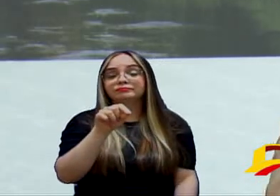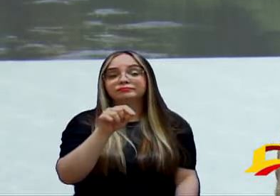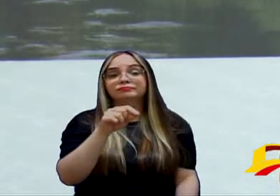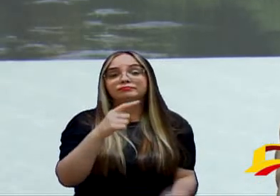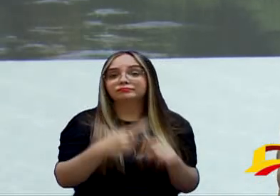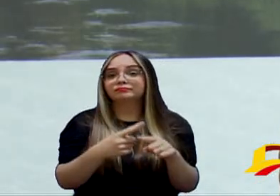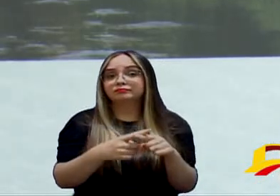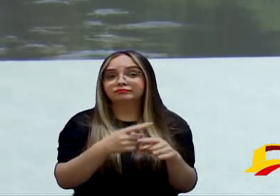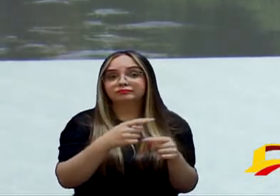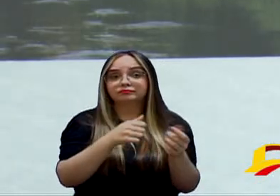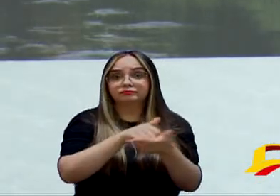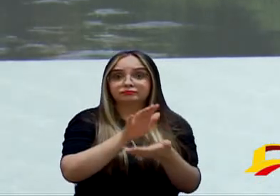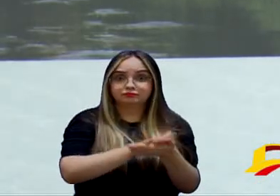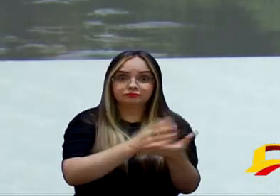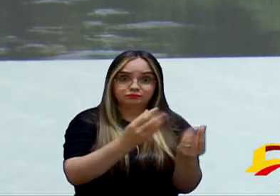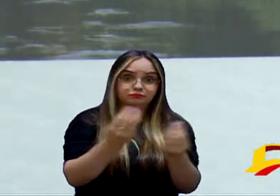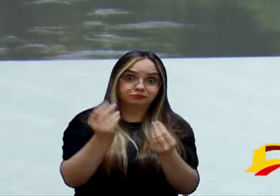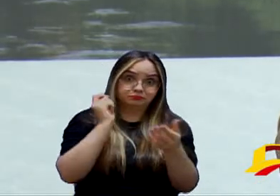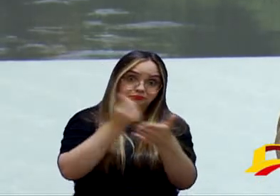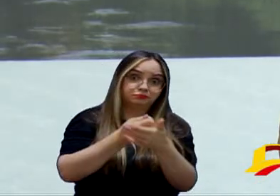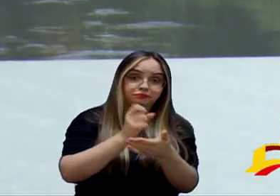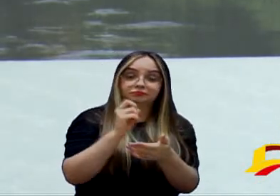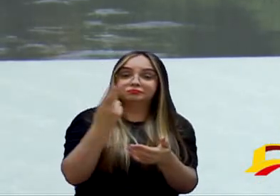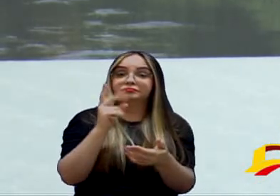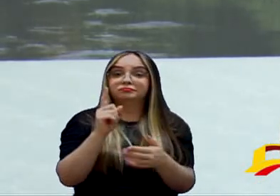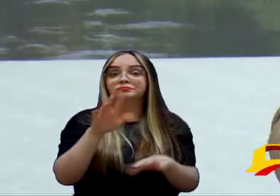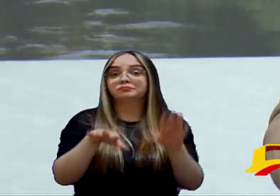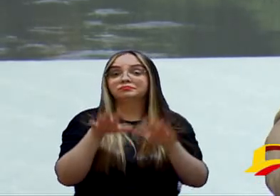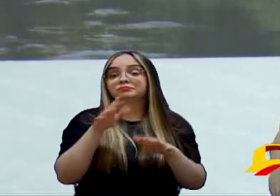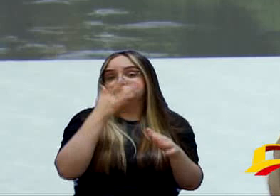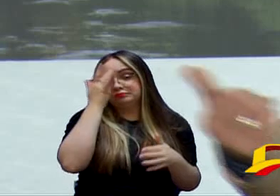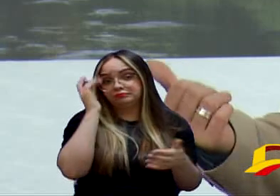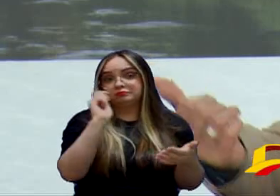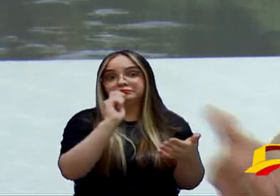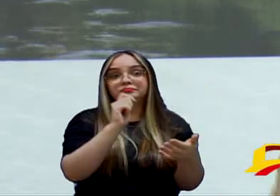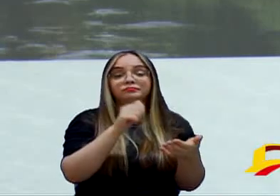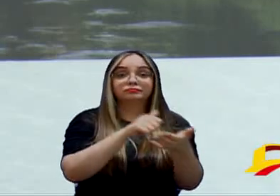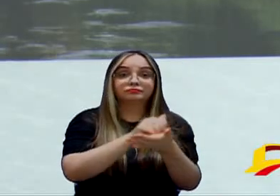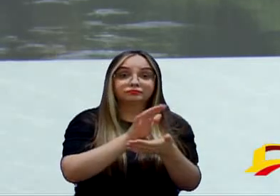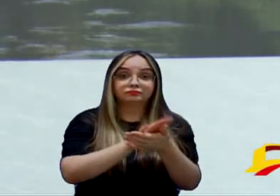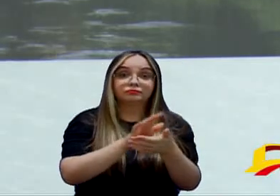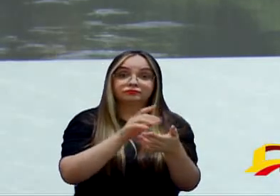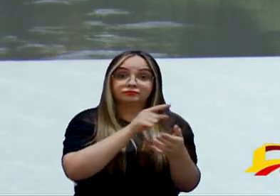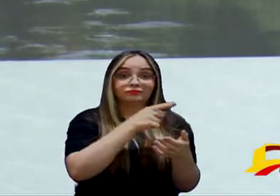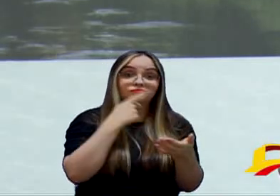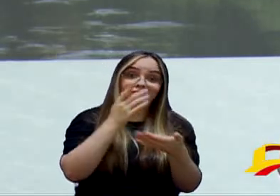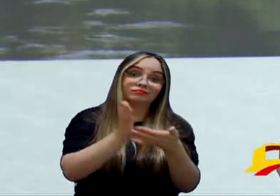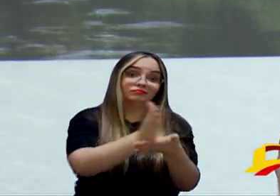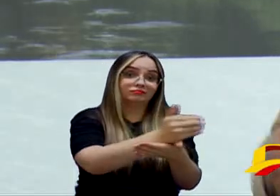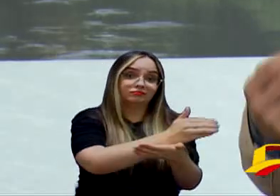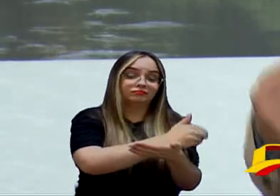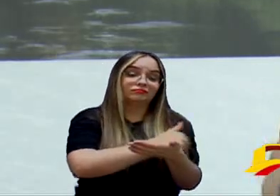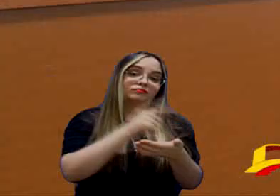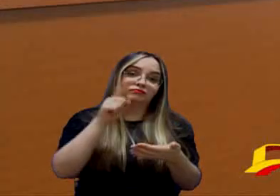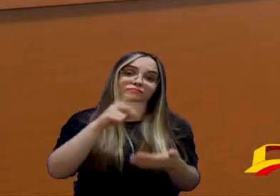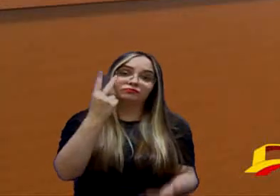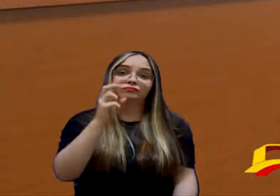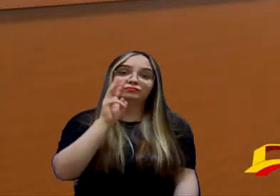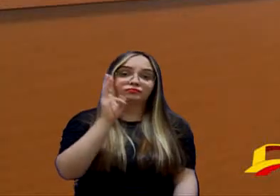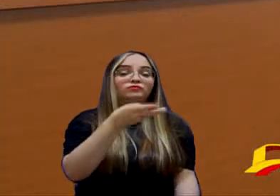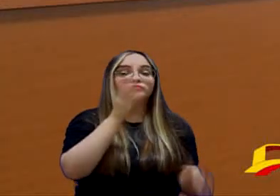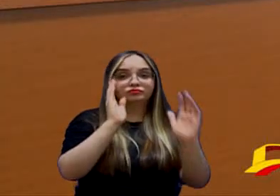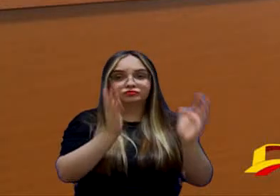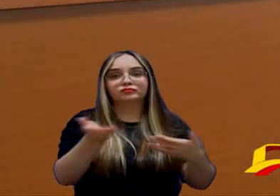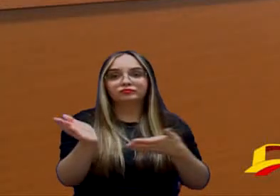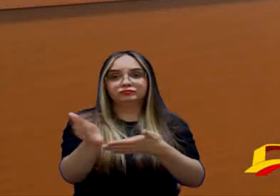paga essas multas né Presidente Ás vezes a gente é aplicada a multa eu não sei quando fala arrecadação porque eles manda para